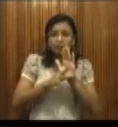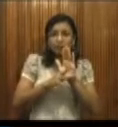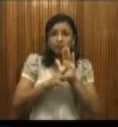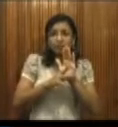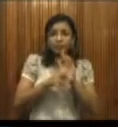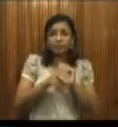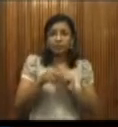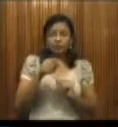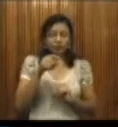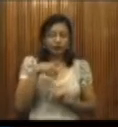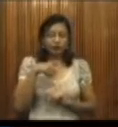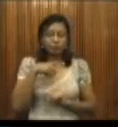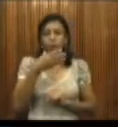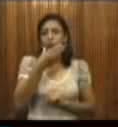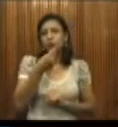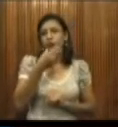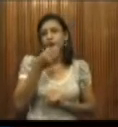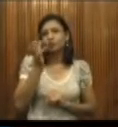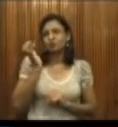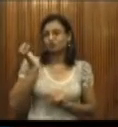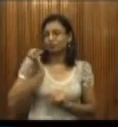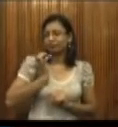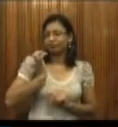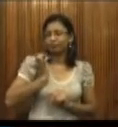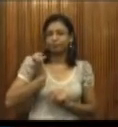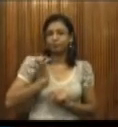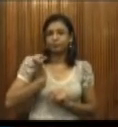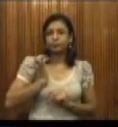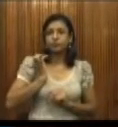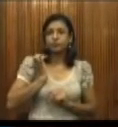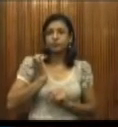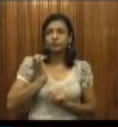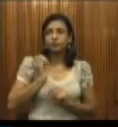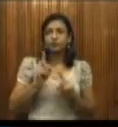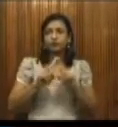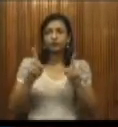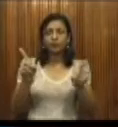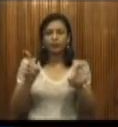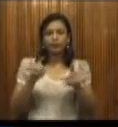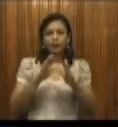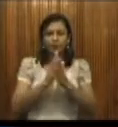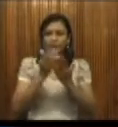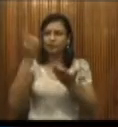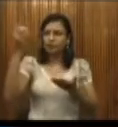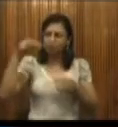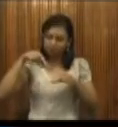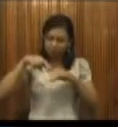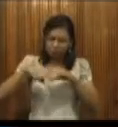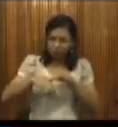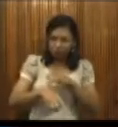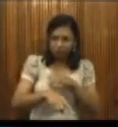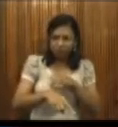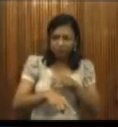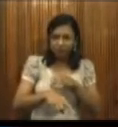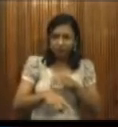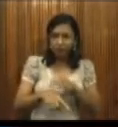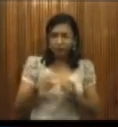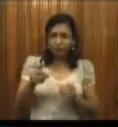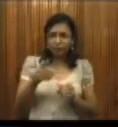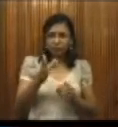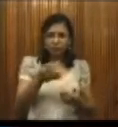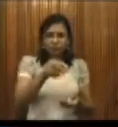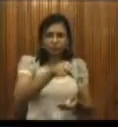rico, não é isso mesmo? Só que a Bíblia vai dizer algo mais acerca dele. Você colocou a sua fita nessa passagem